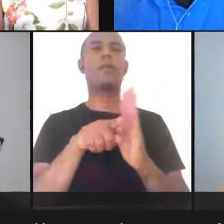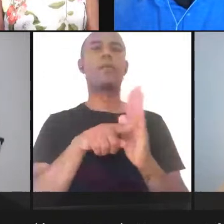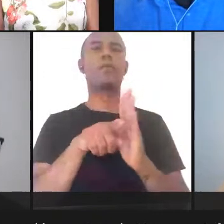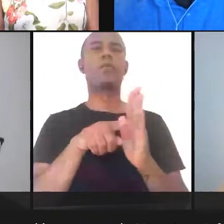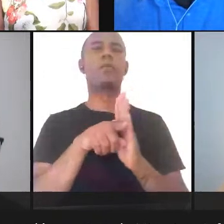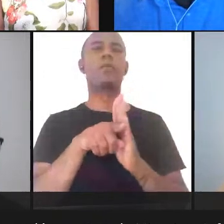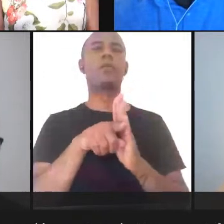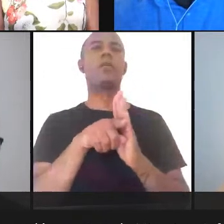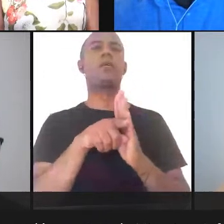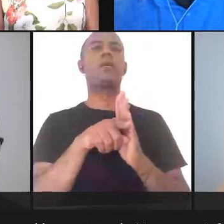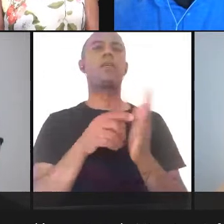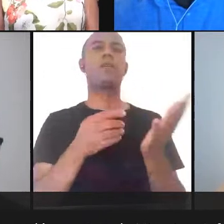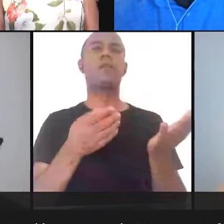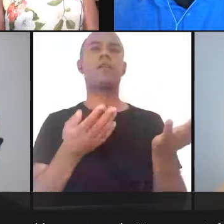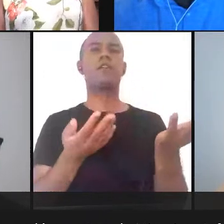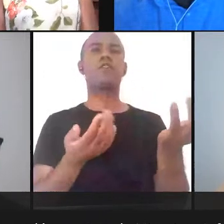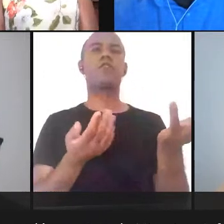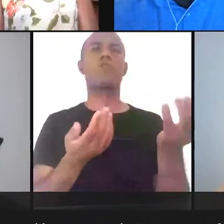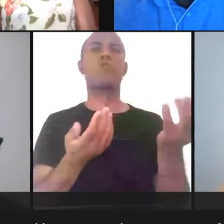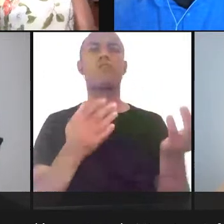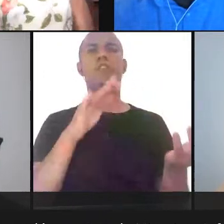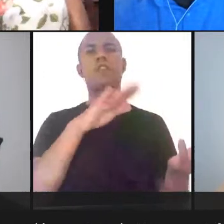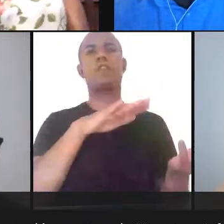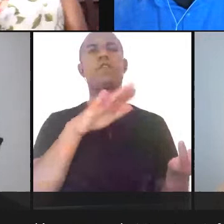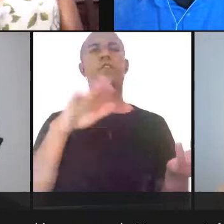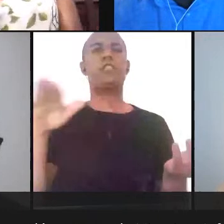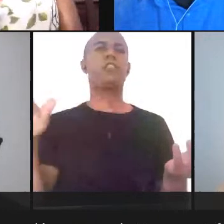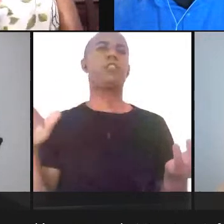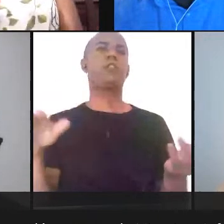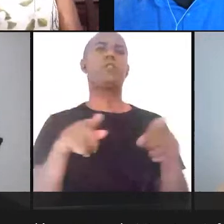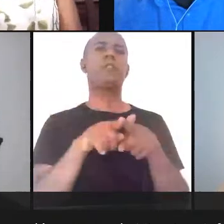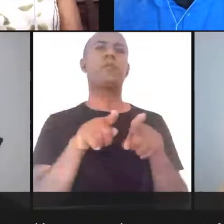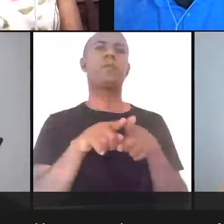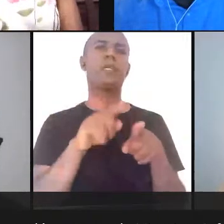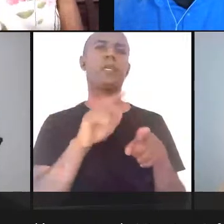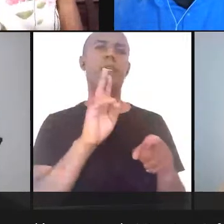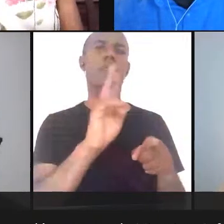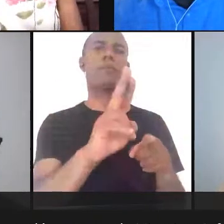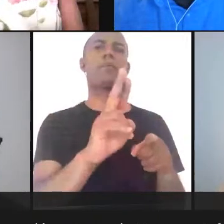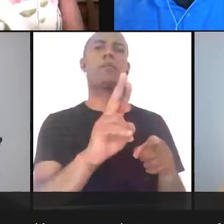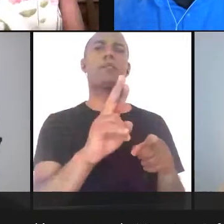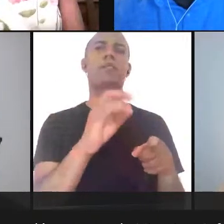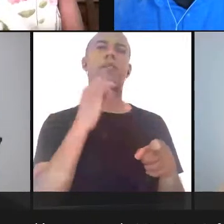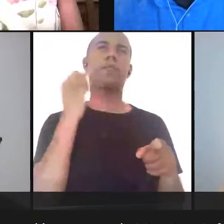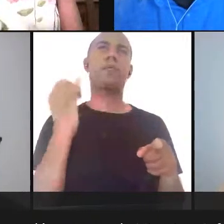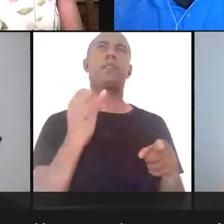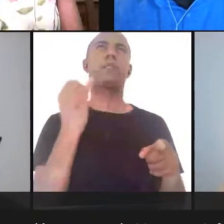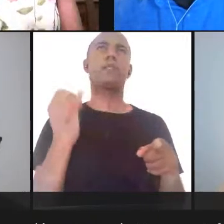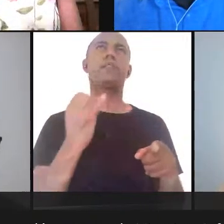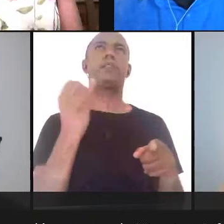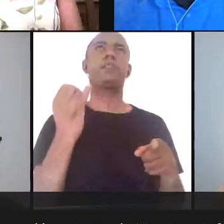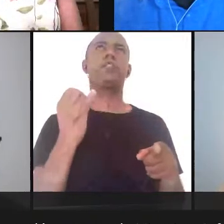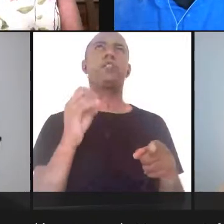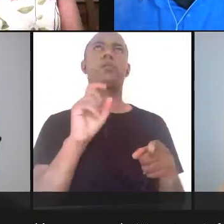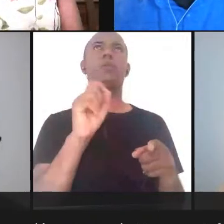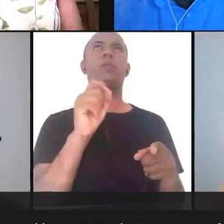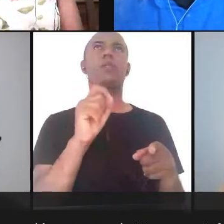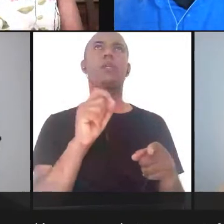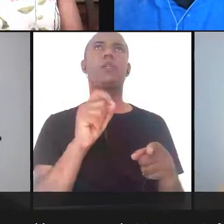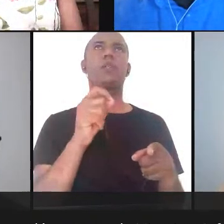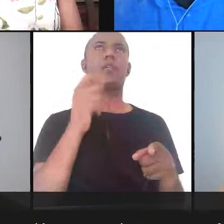começou a responder, é realmente importante. É por aí que chega a literatura infantil?